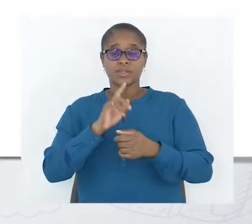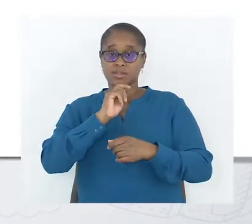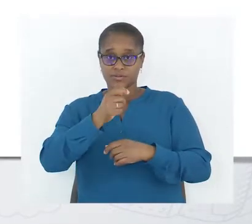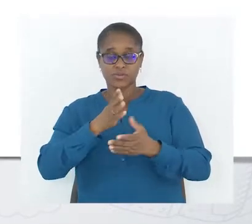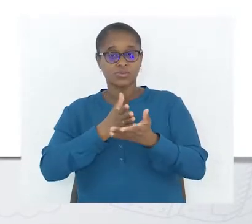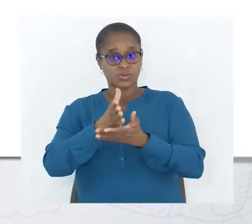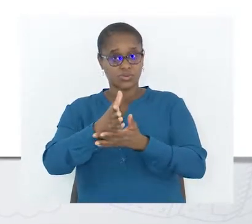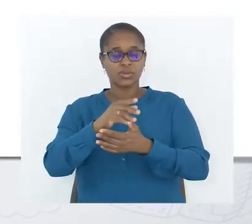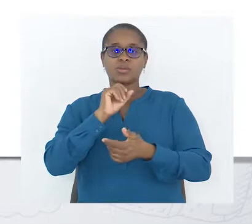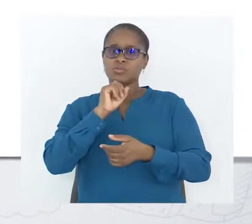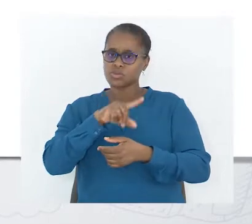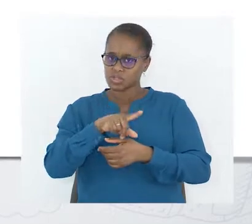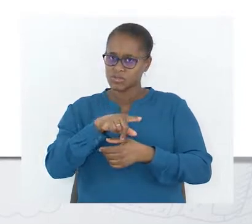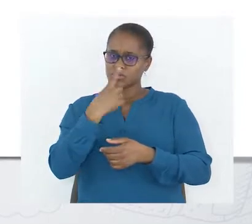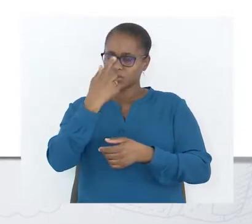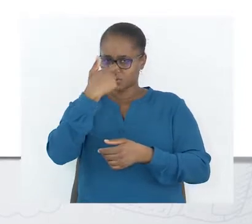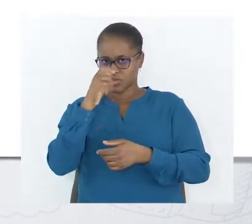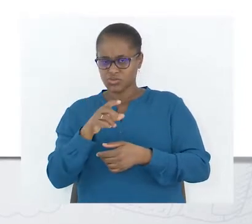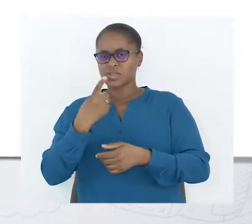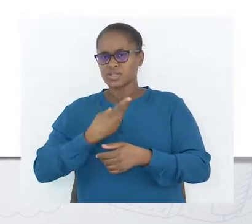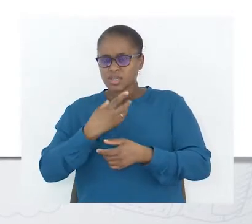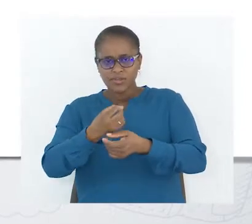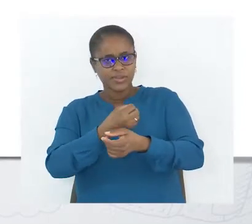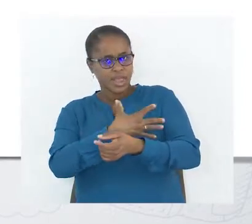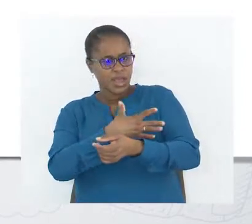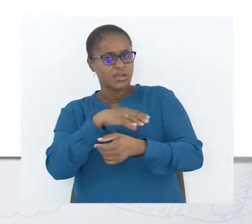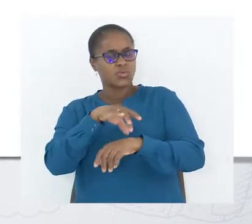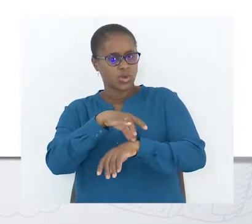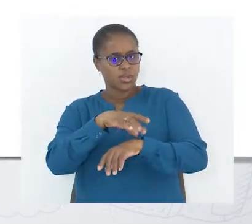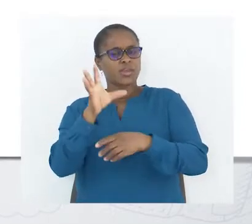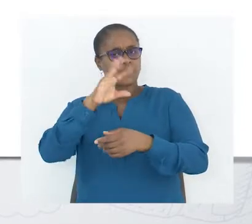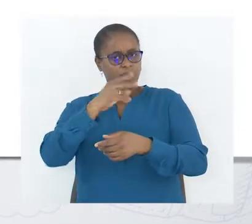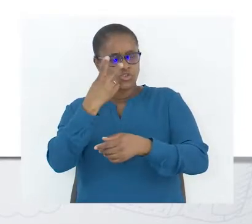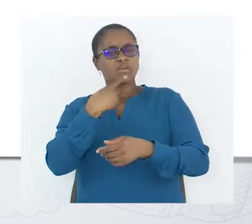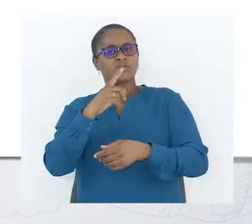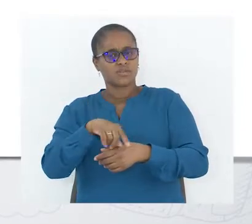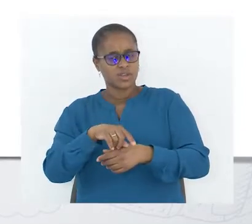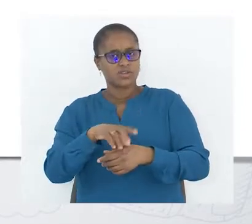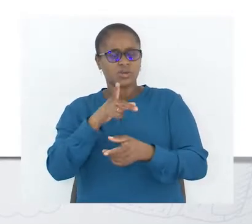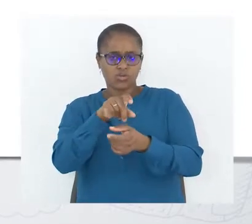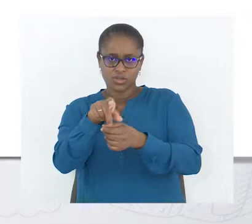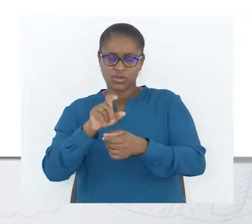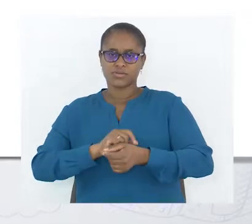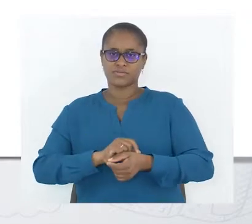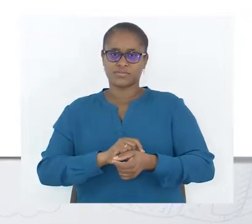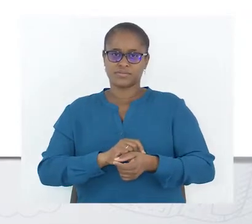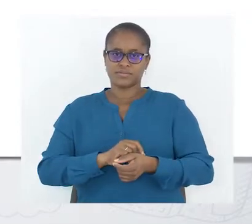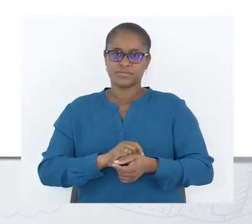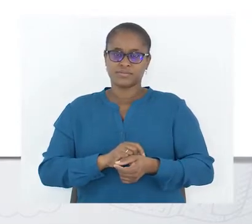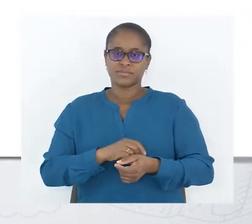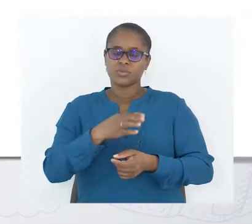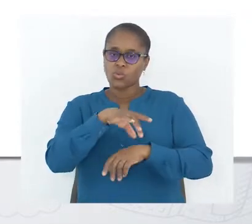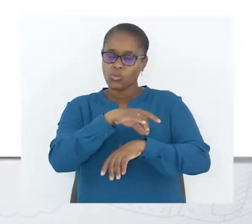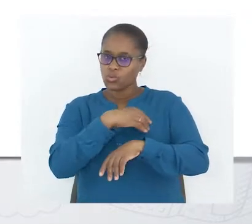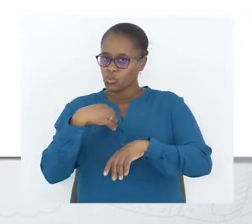continua. É possível que uma pessoa seja infectada mais de uma vez pela Covid-19? O